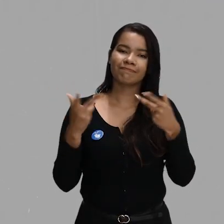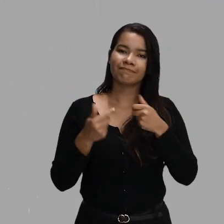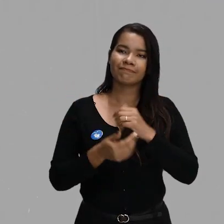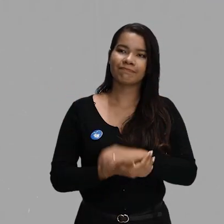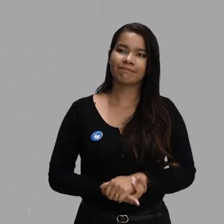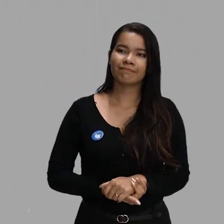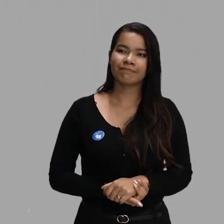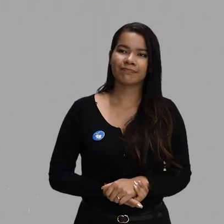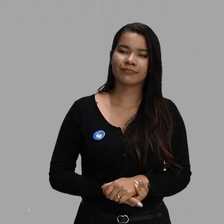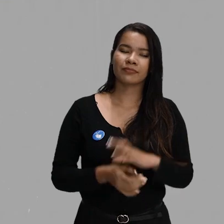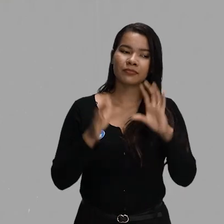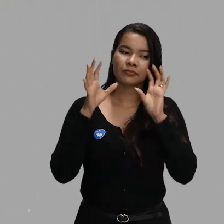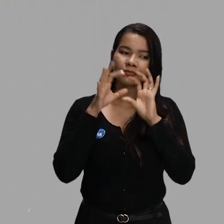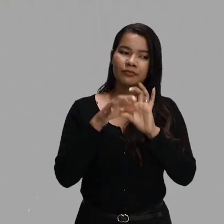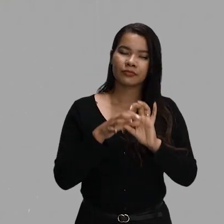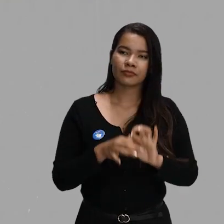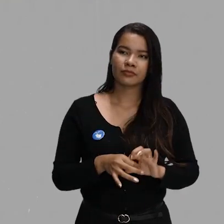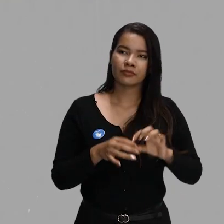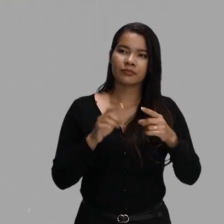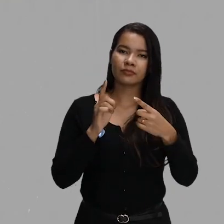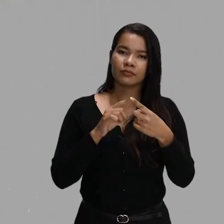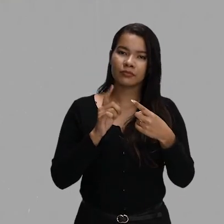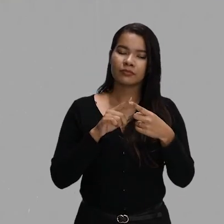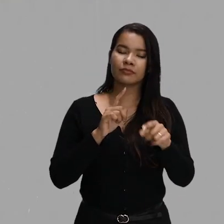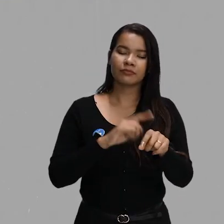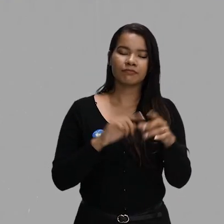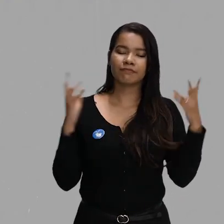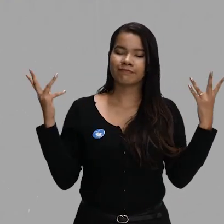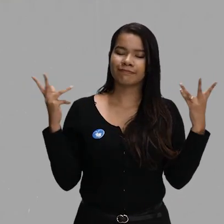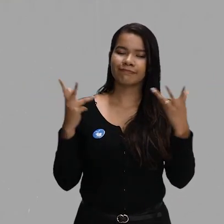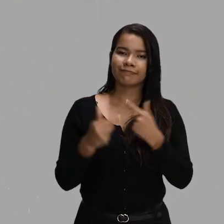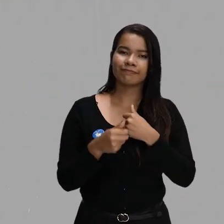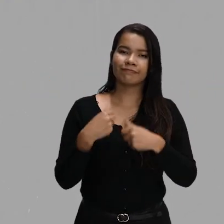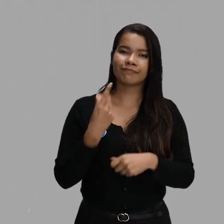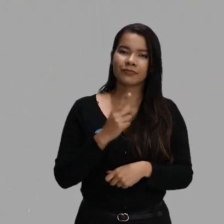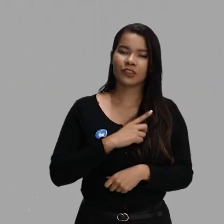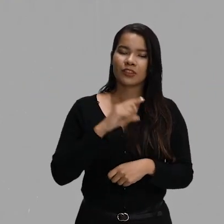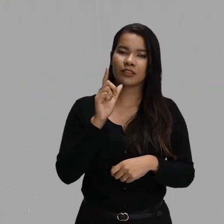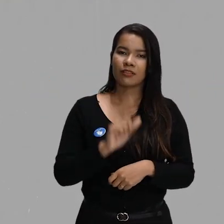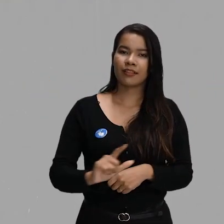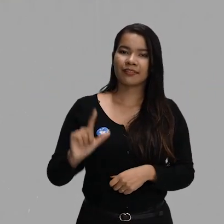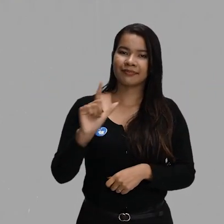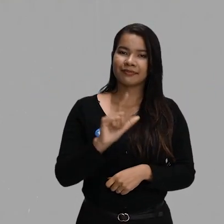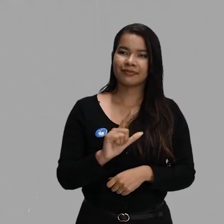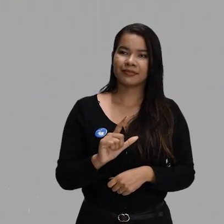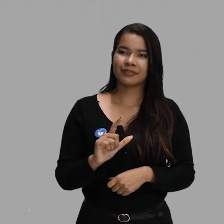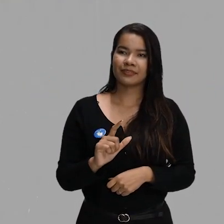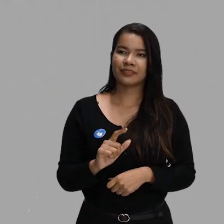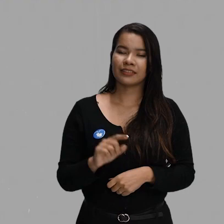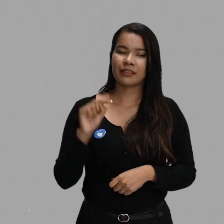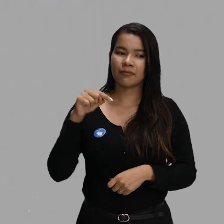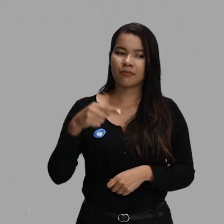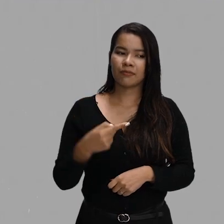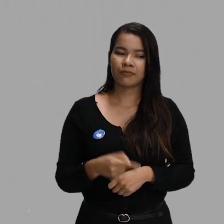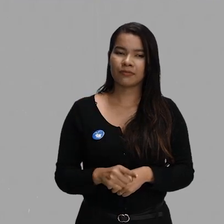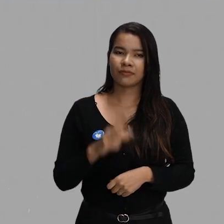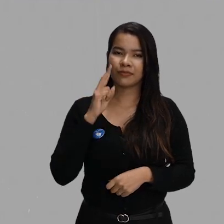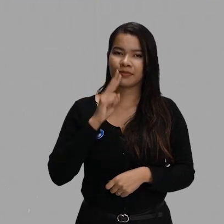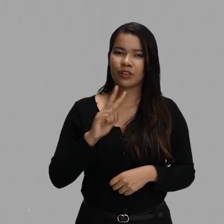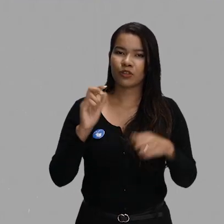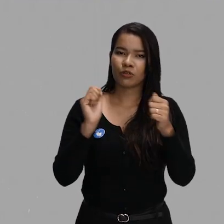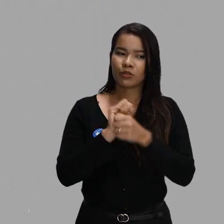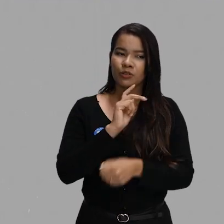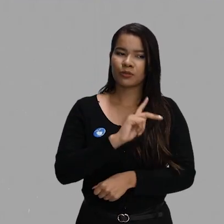de contextualizar uma época maravilhosa da nossa literatura. Aprofunde, veja